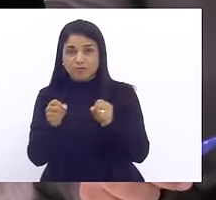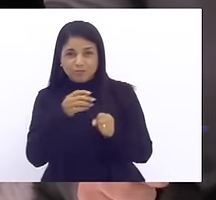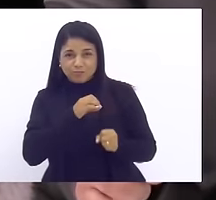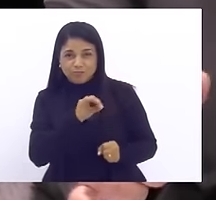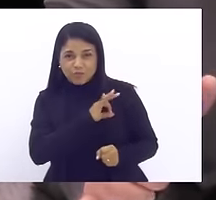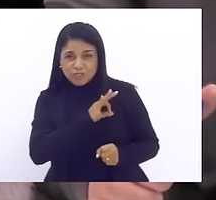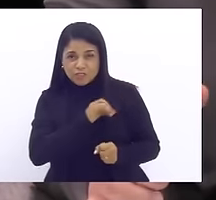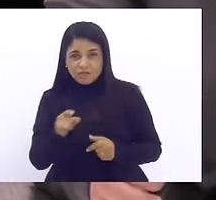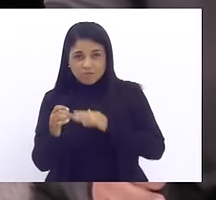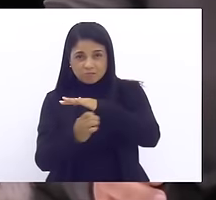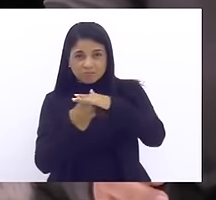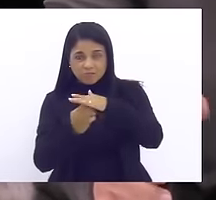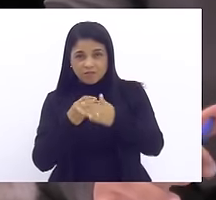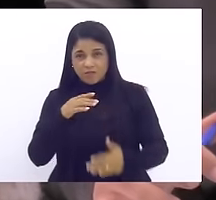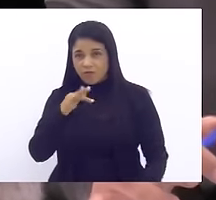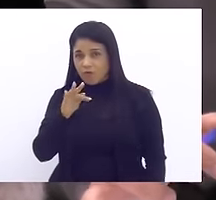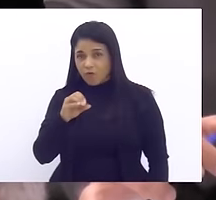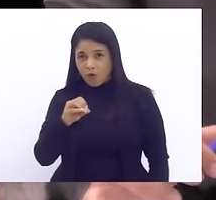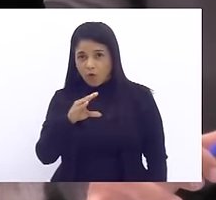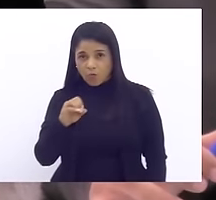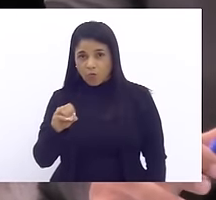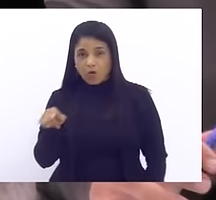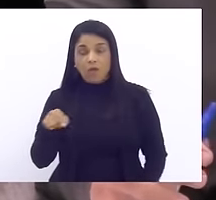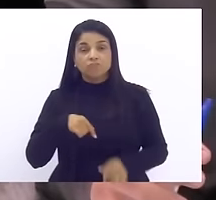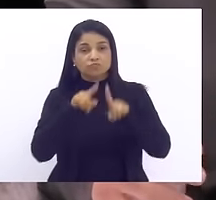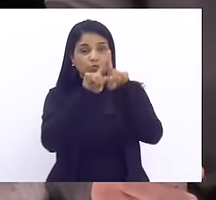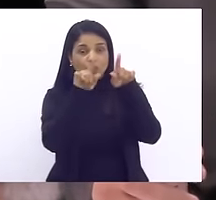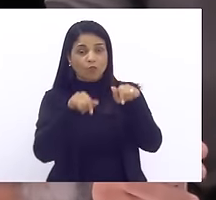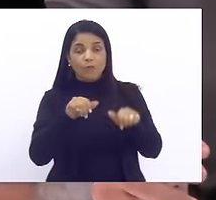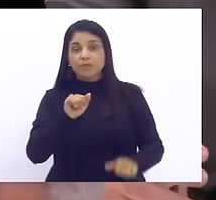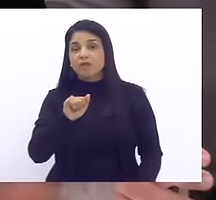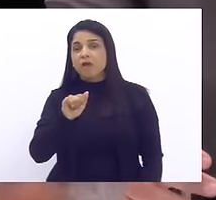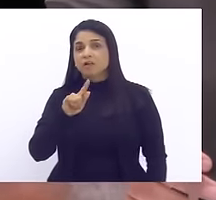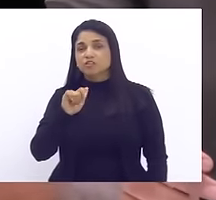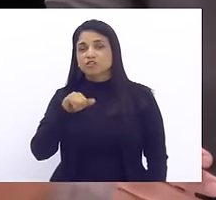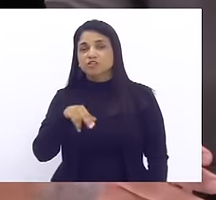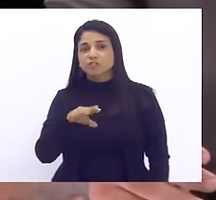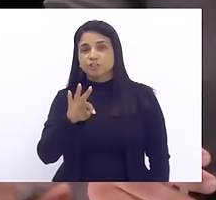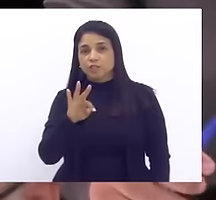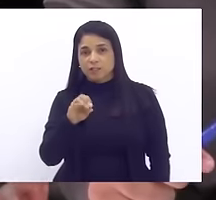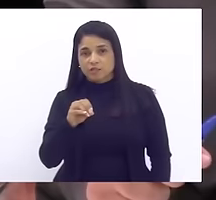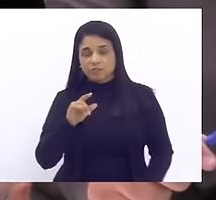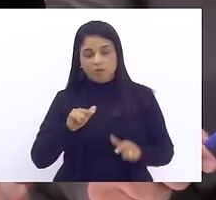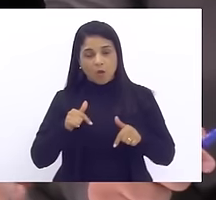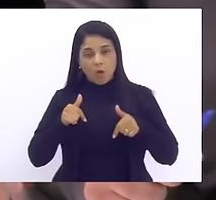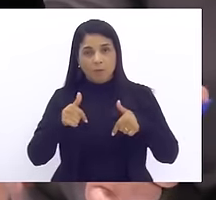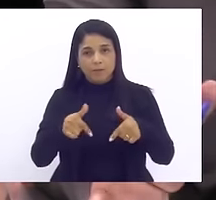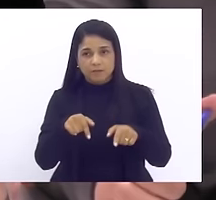a aplicação da medida administrativa é o agente que estiver na operação